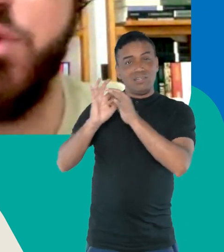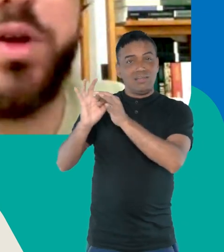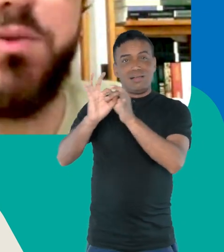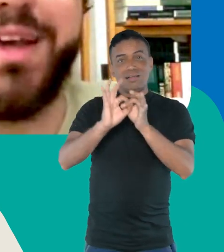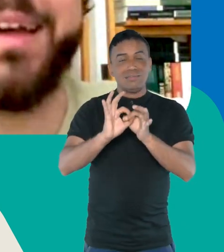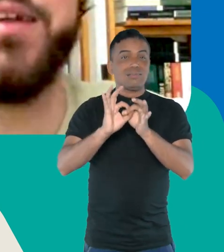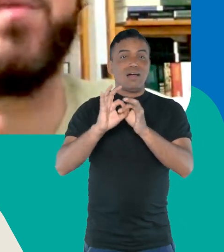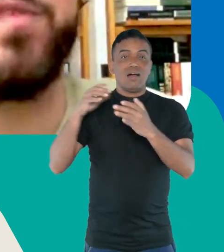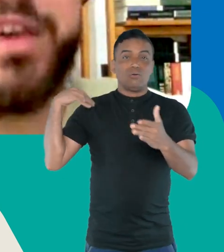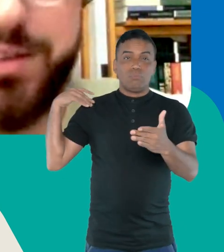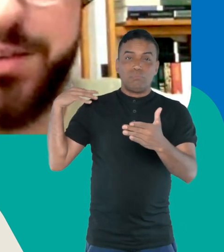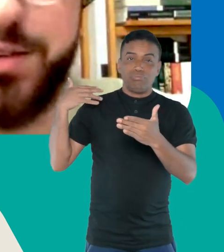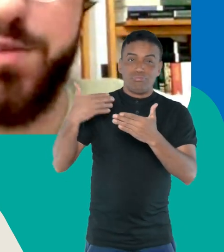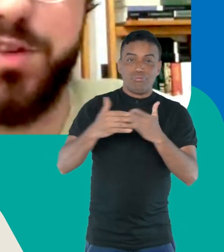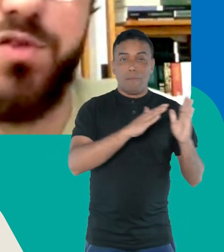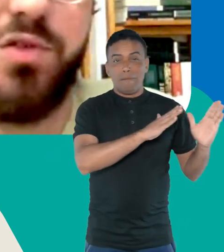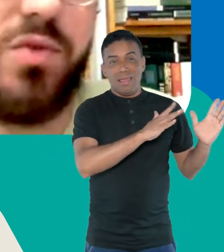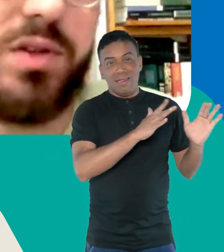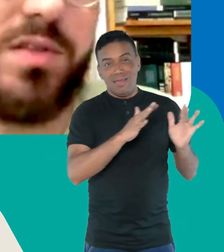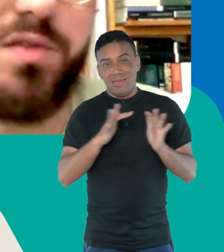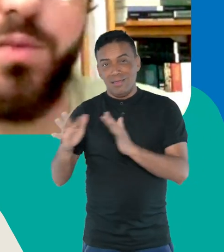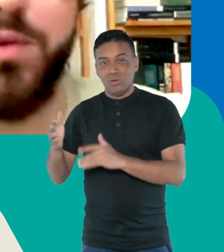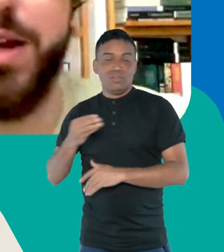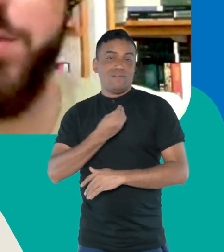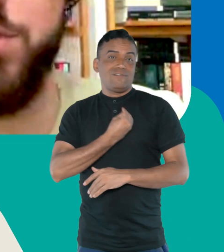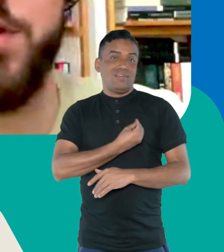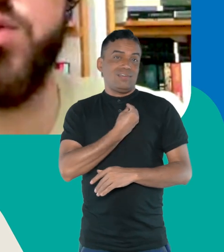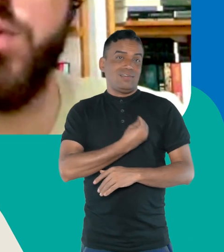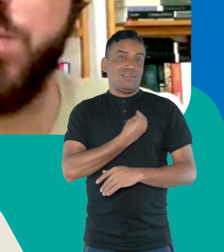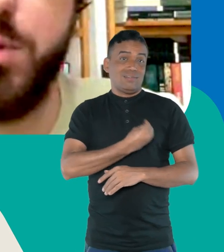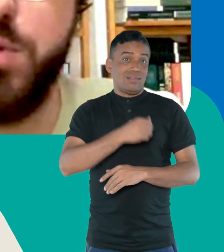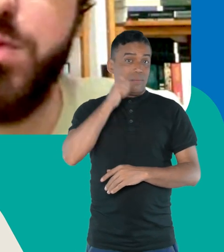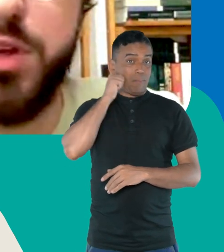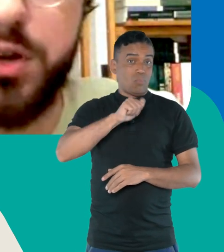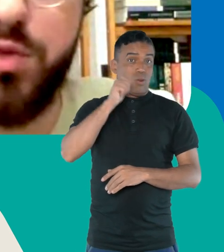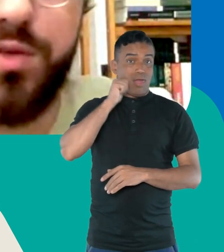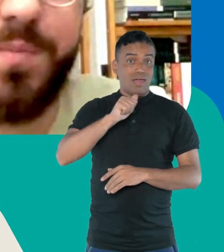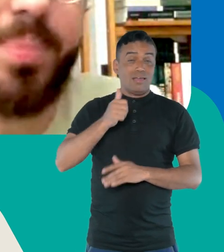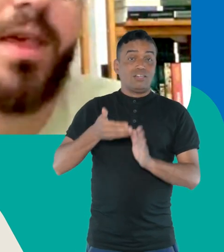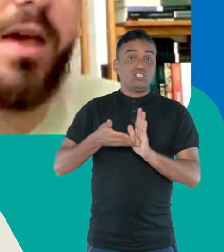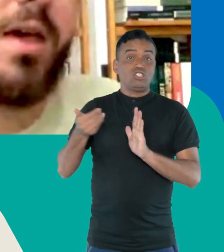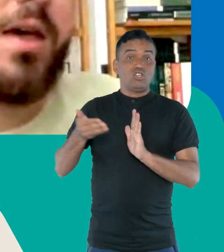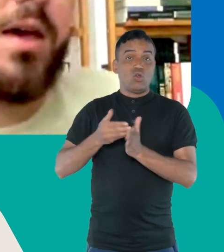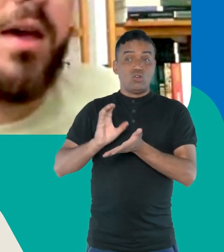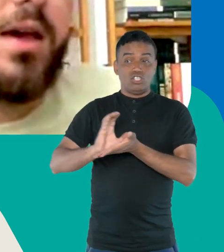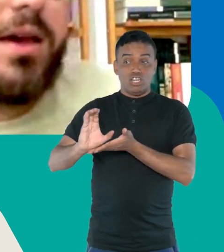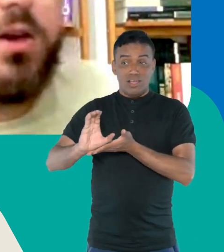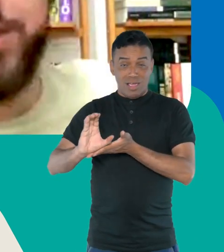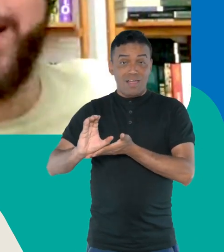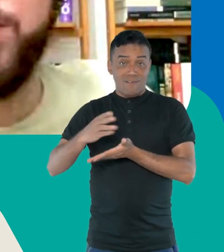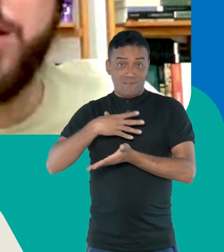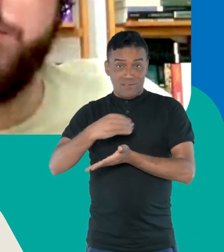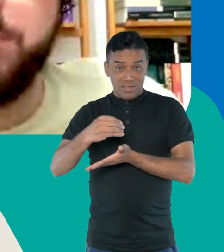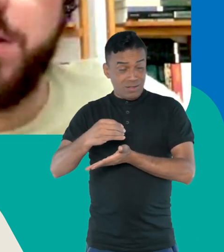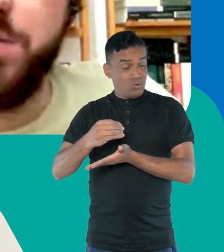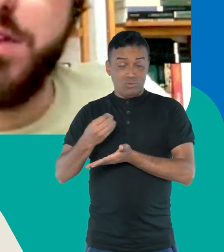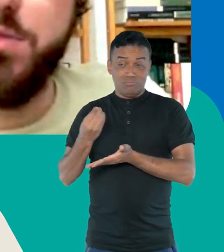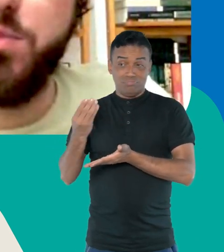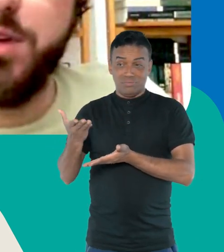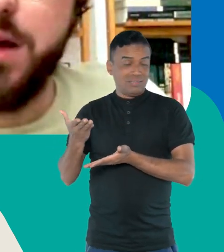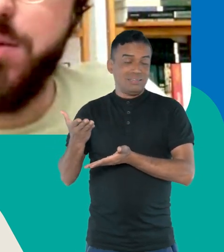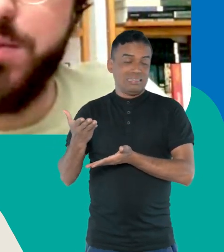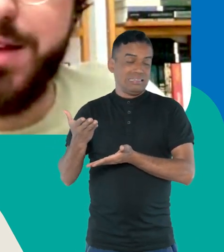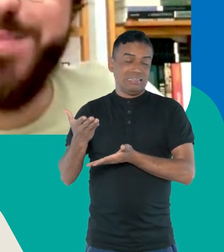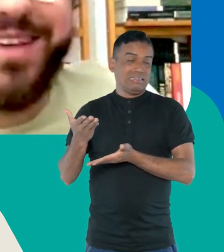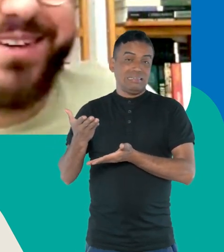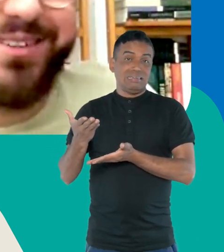quem ela foi, o que ela fez. Afinal de contas, foi uma mulher que deserdou os próprios filhos. E eu travei na hora de